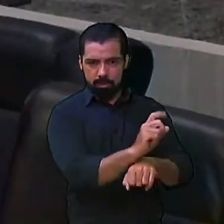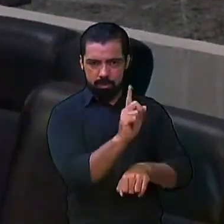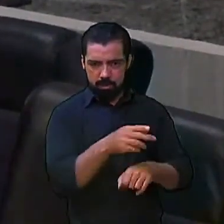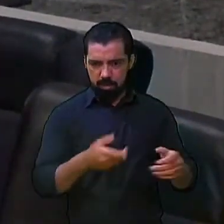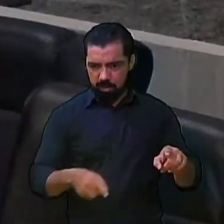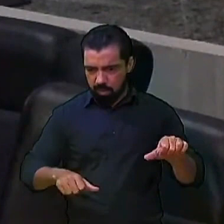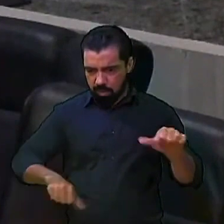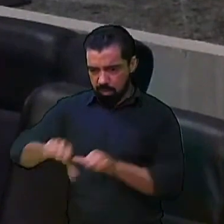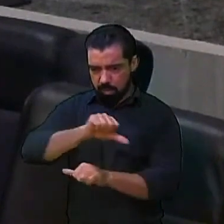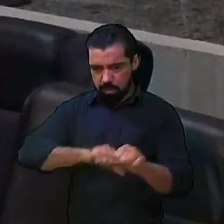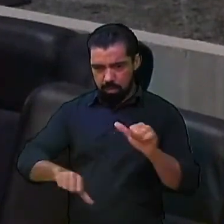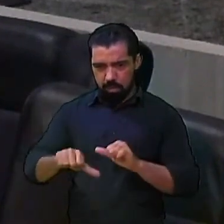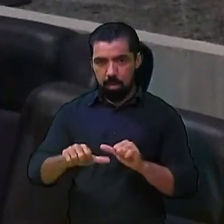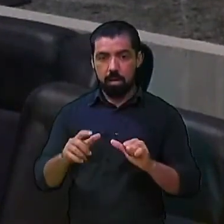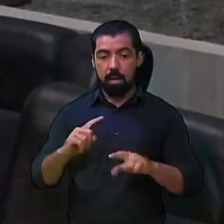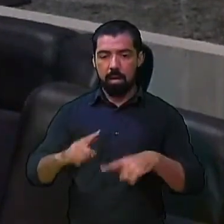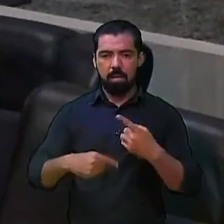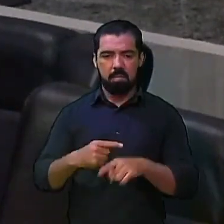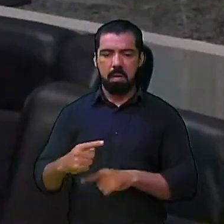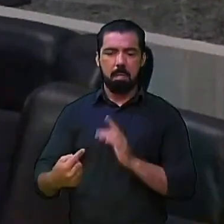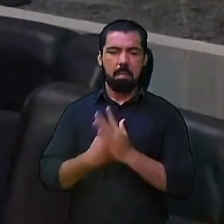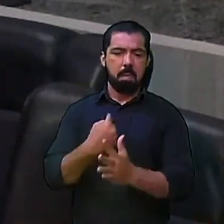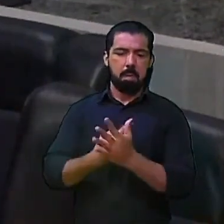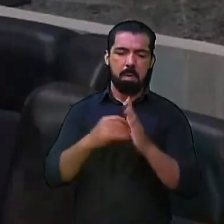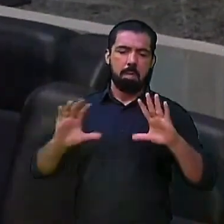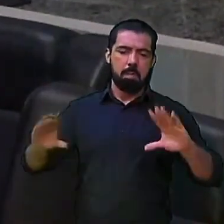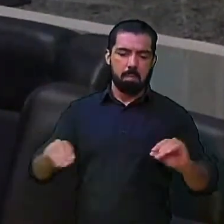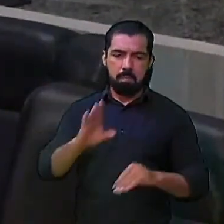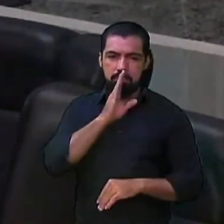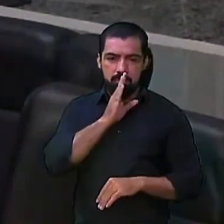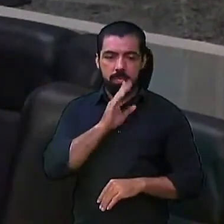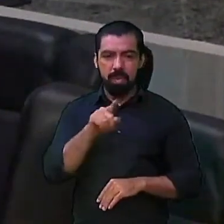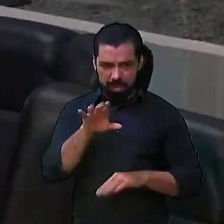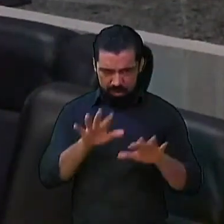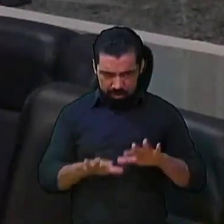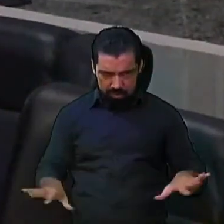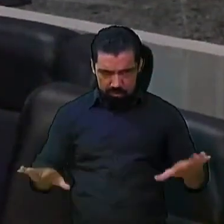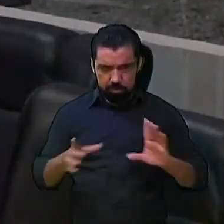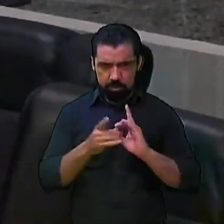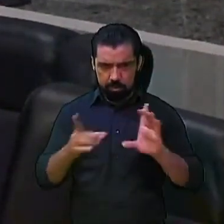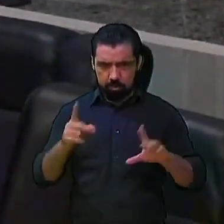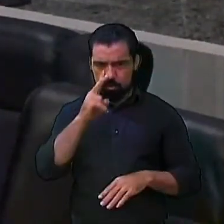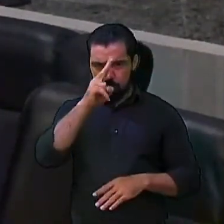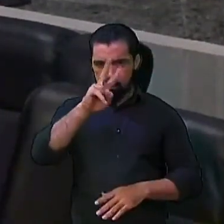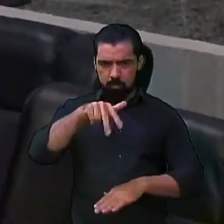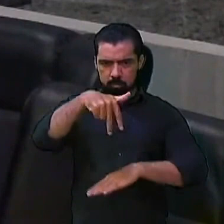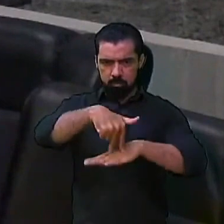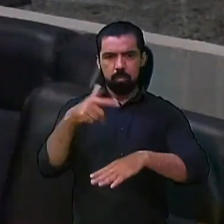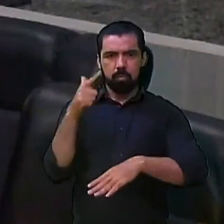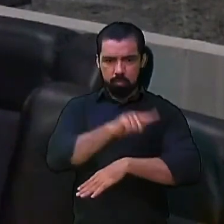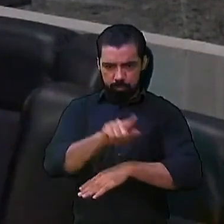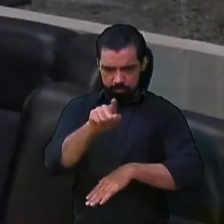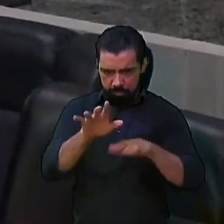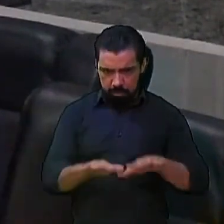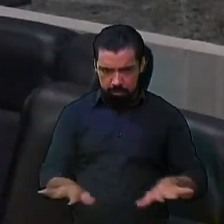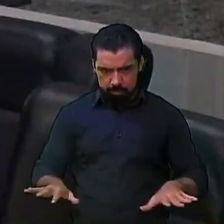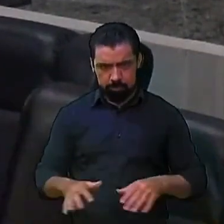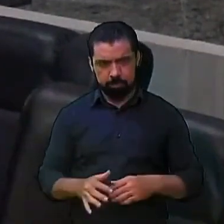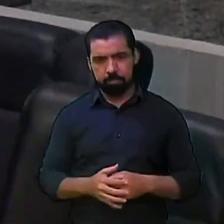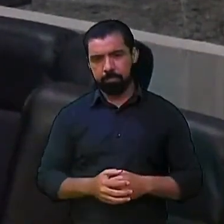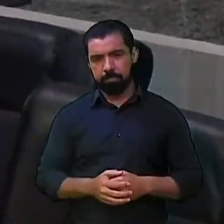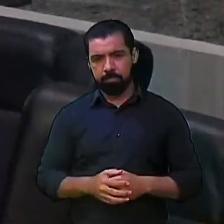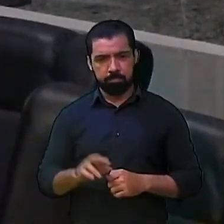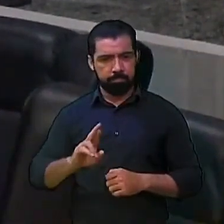É dessa forma que se fortalece o parlamento, que se fortalece a democracia, que se fortalece a imprensa